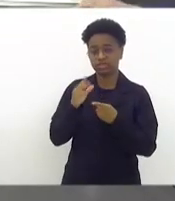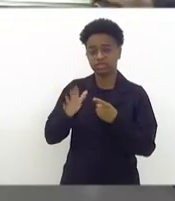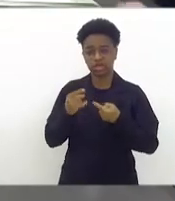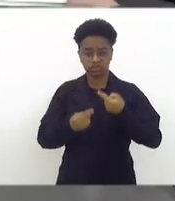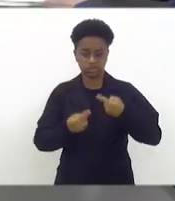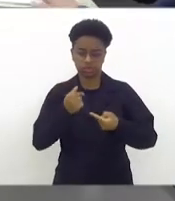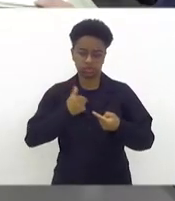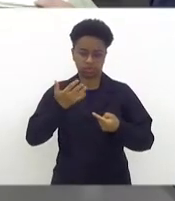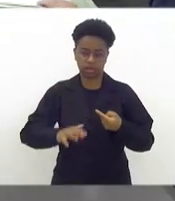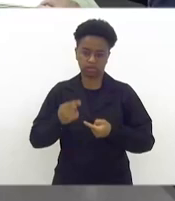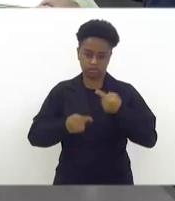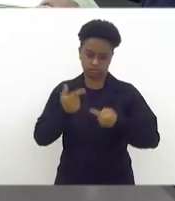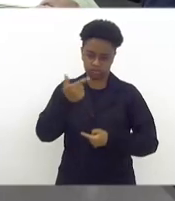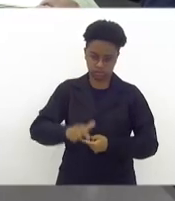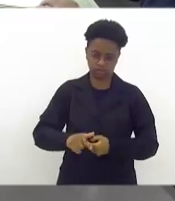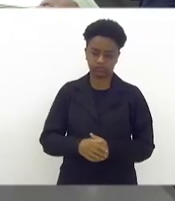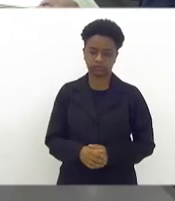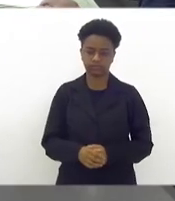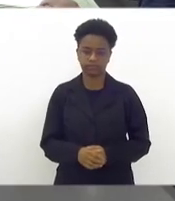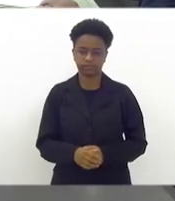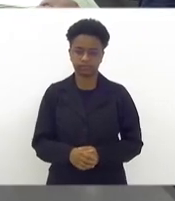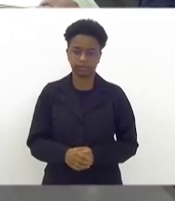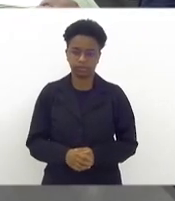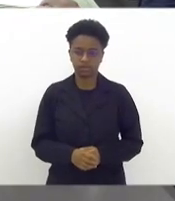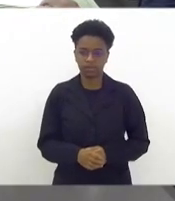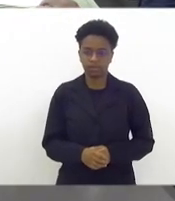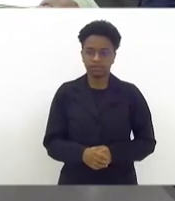discutir novamente e a gente quebrar aqui o paradigma da CCJ.